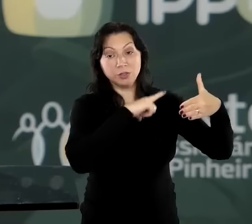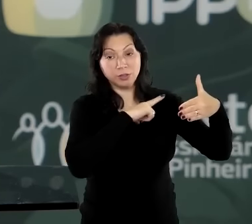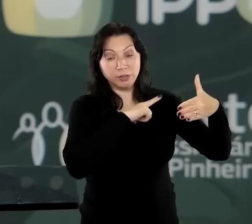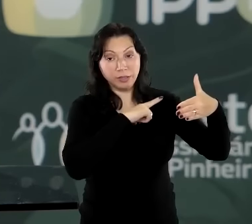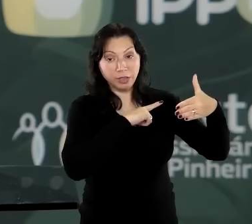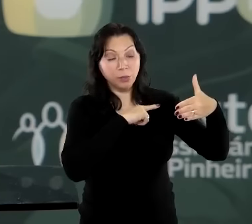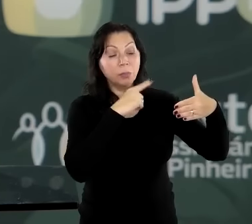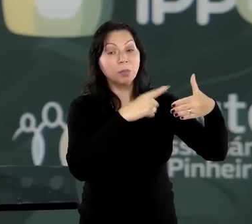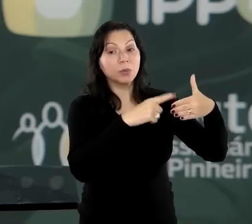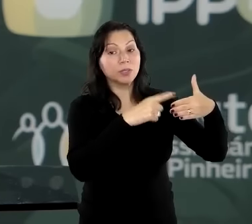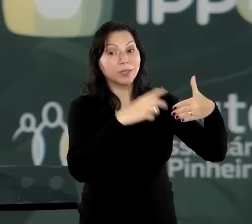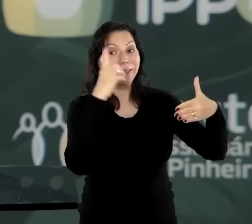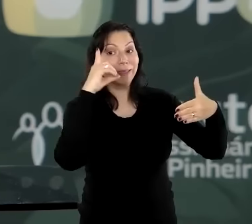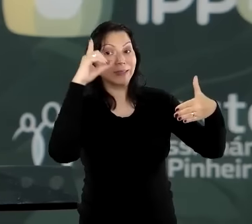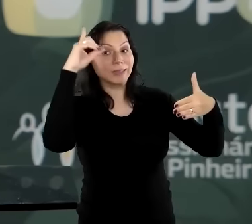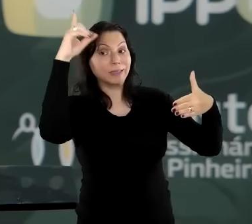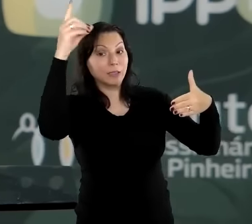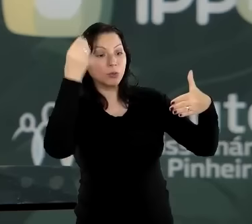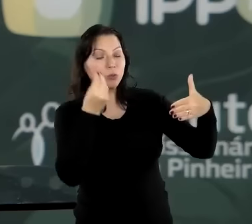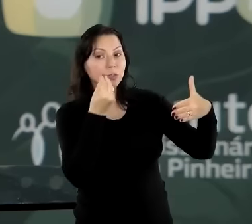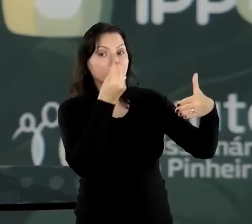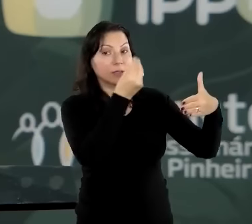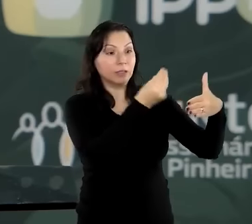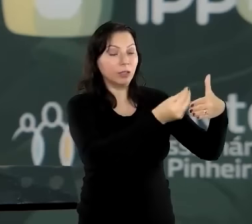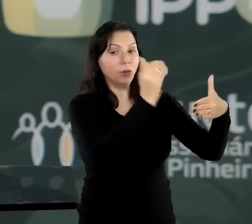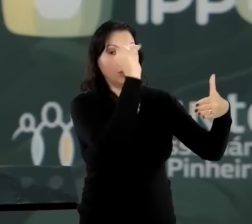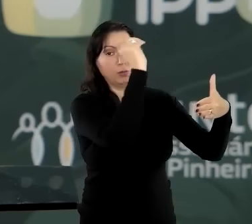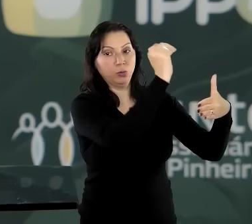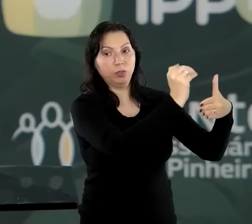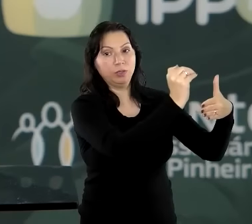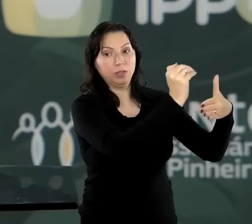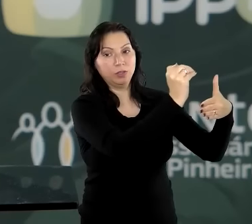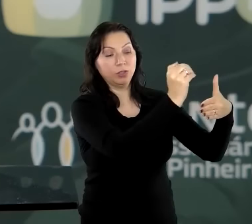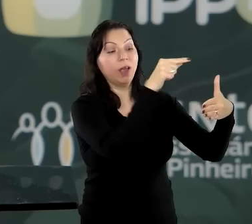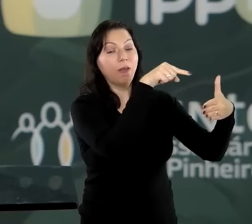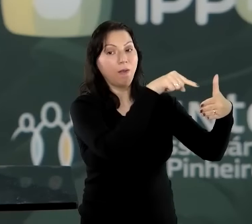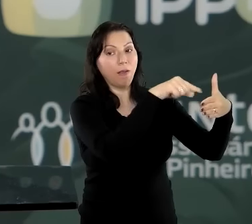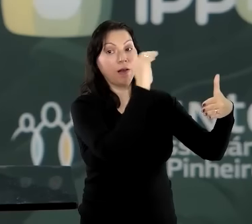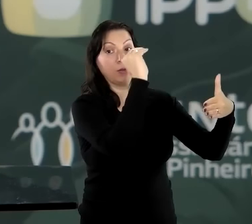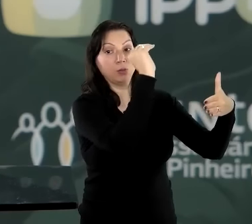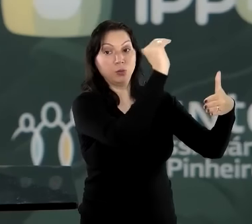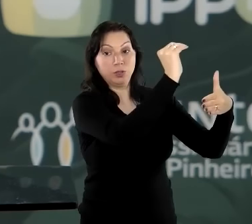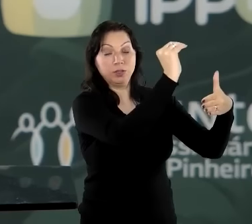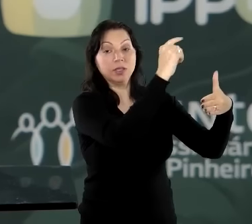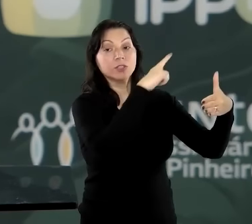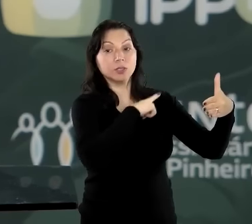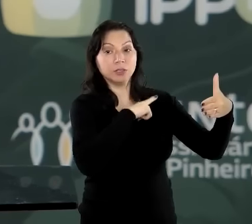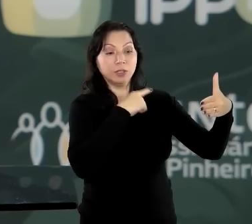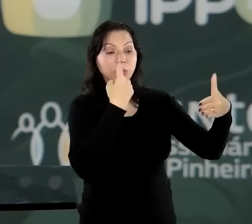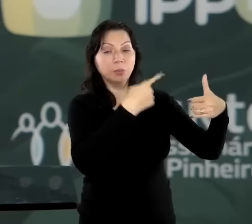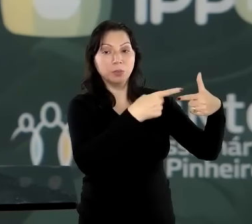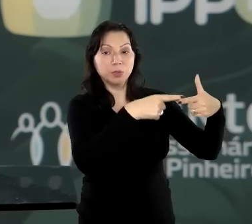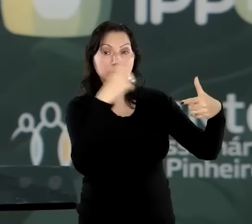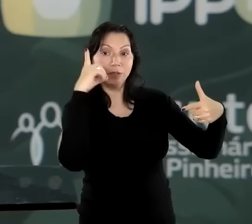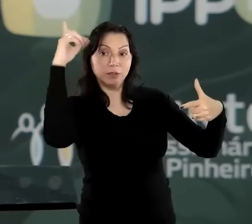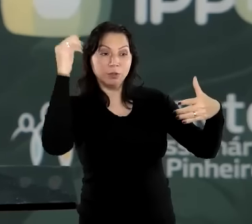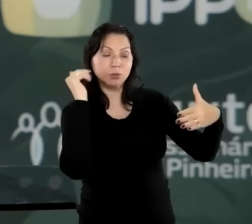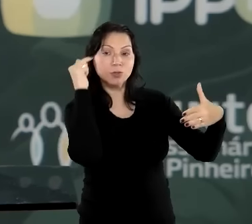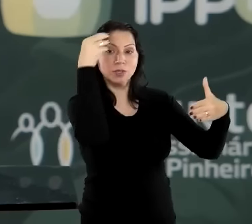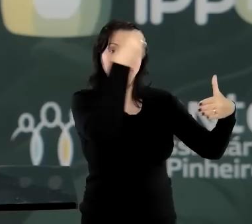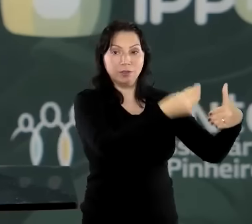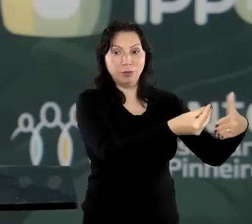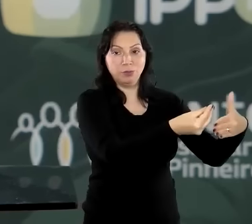dela, é a autoridade delegada por Deus a ela. Assim como